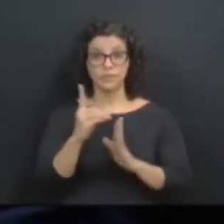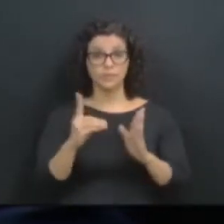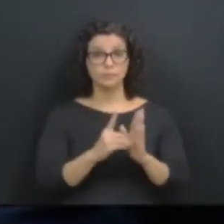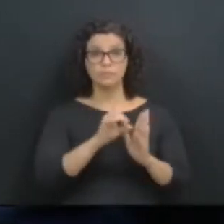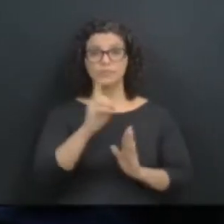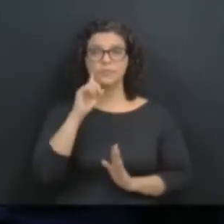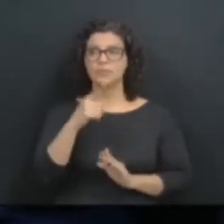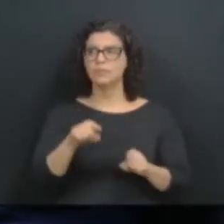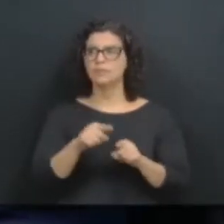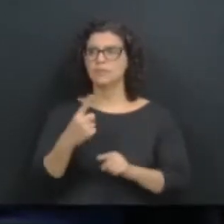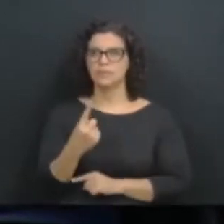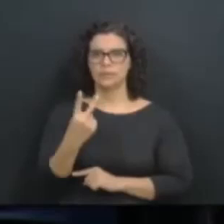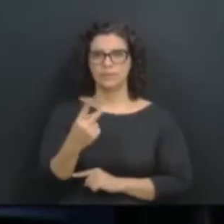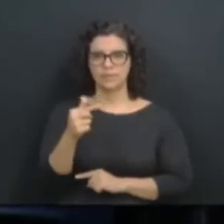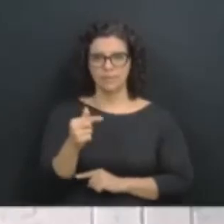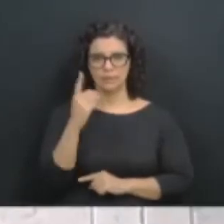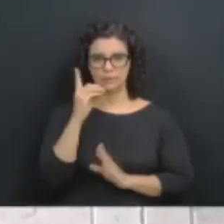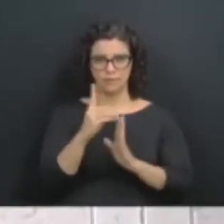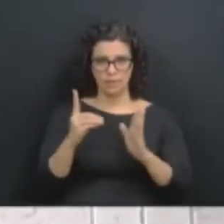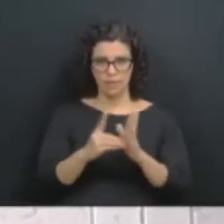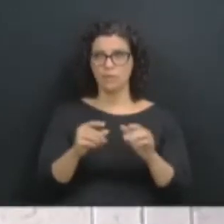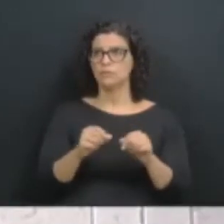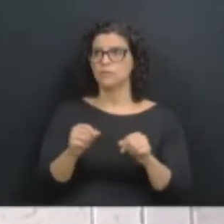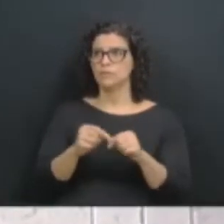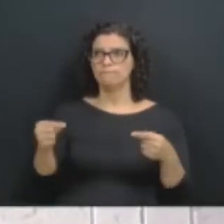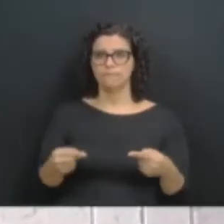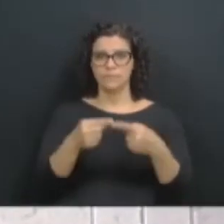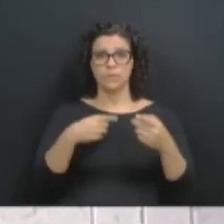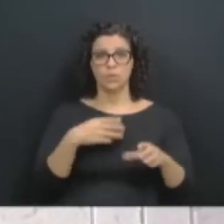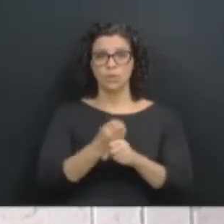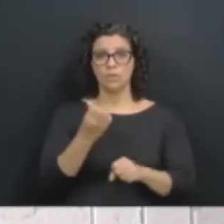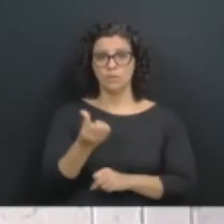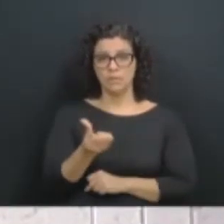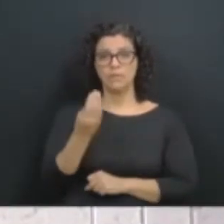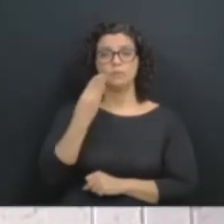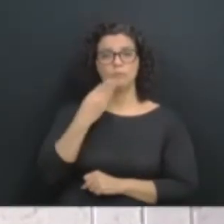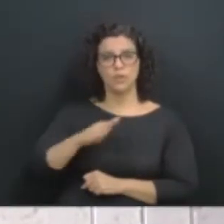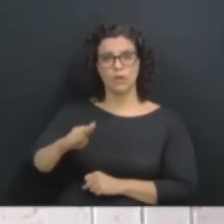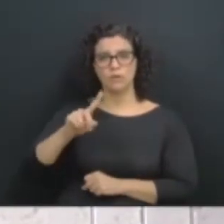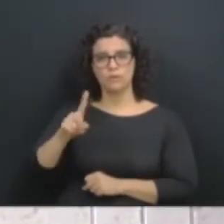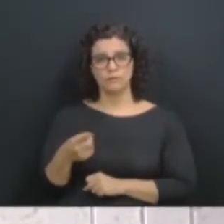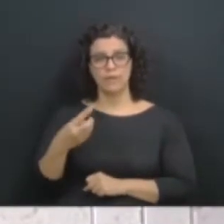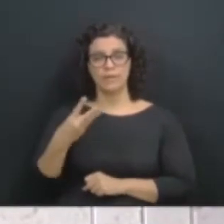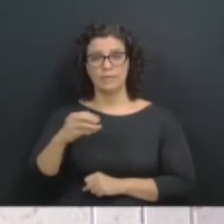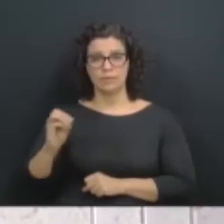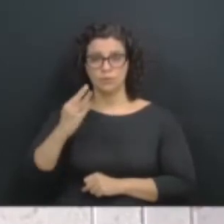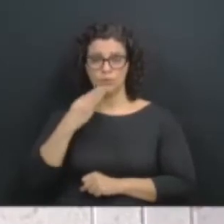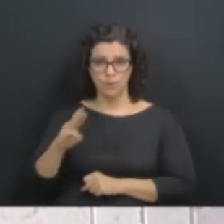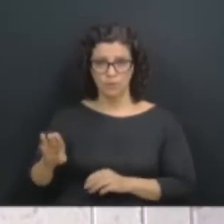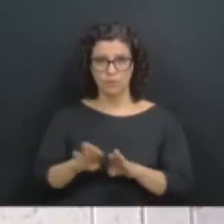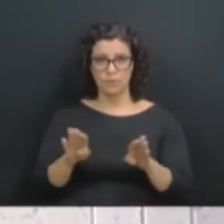dia útil. 127 decretos, que corresponde a 6,300 bi, mais 21 decretos de